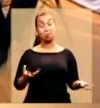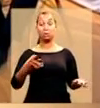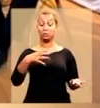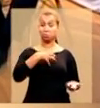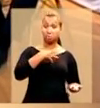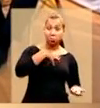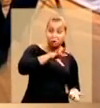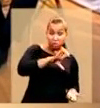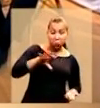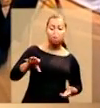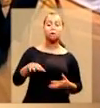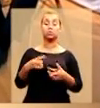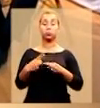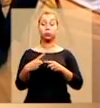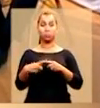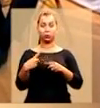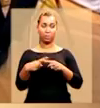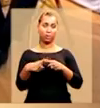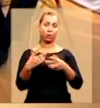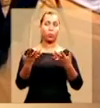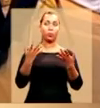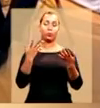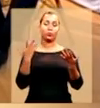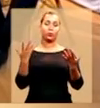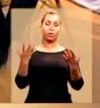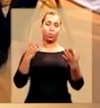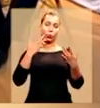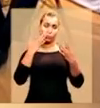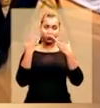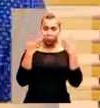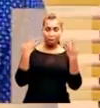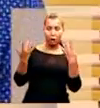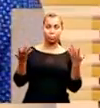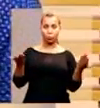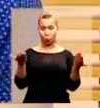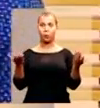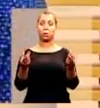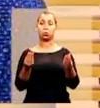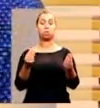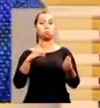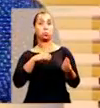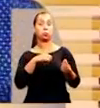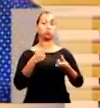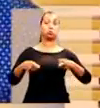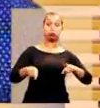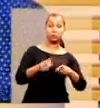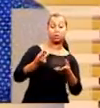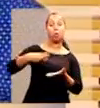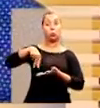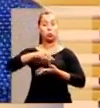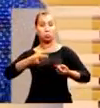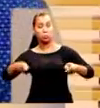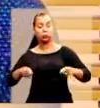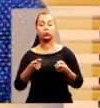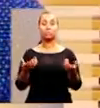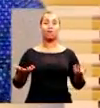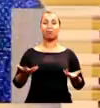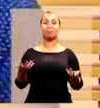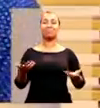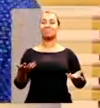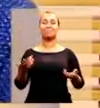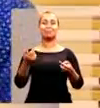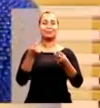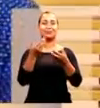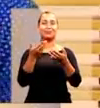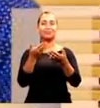cenário, não circulação, tem né? nada, Então, né? porque os espetáculos, vamos dizer assim, que nem tem agora, está tendo muito musical, o musical é